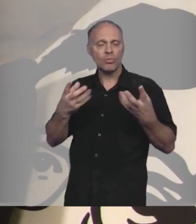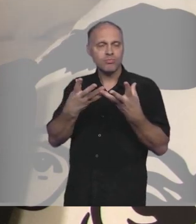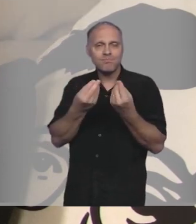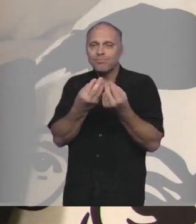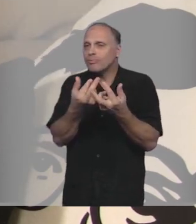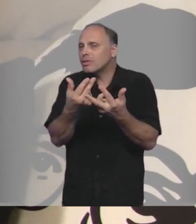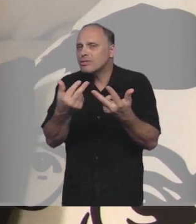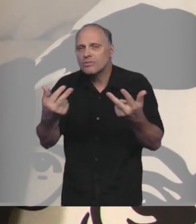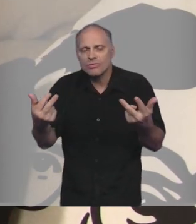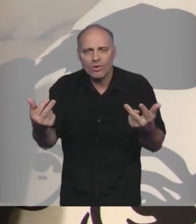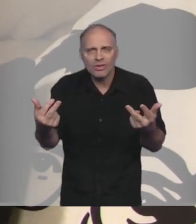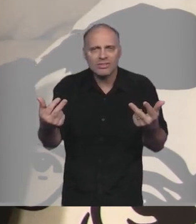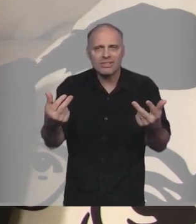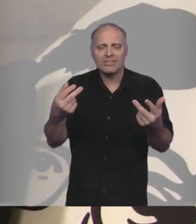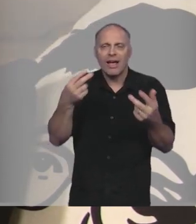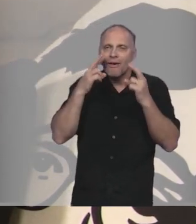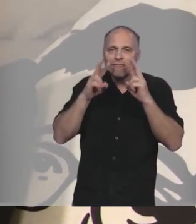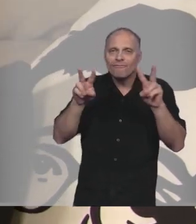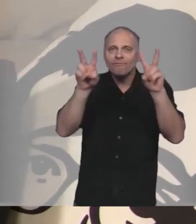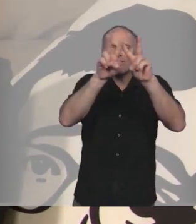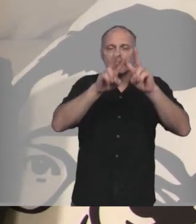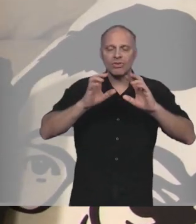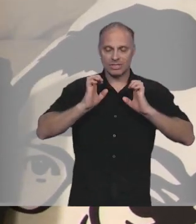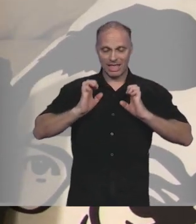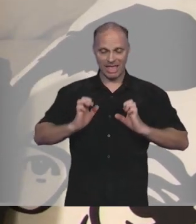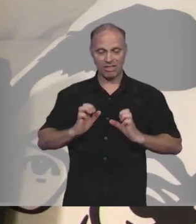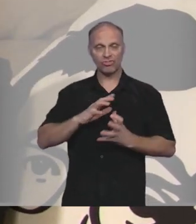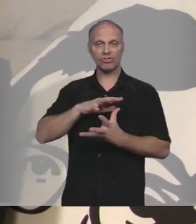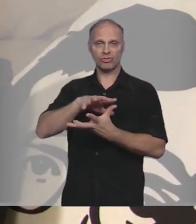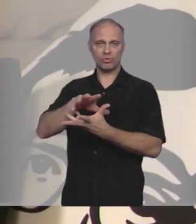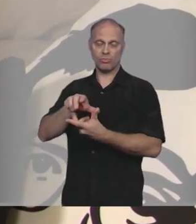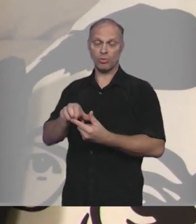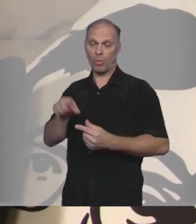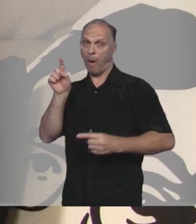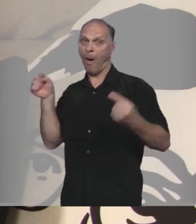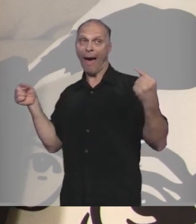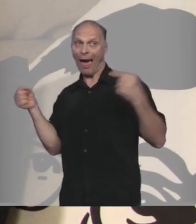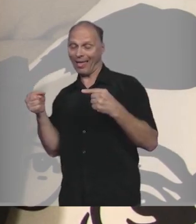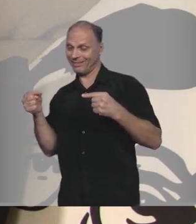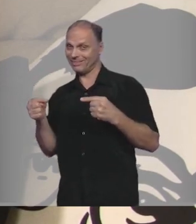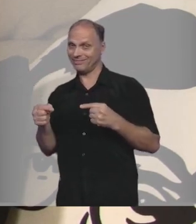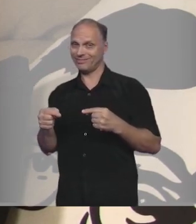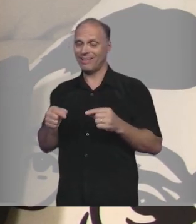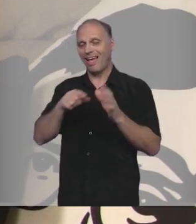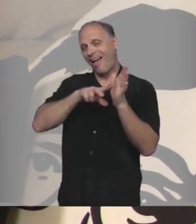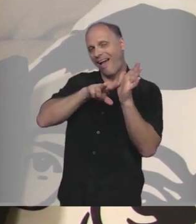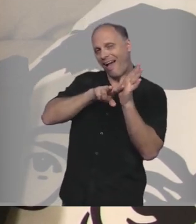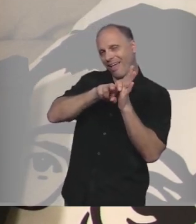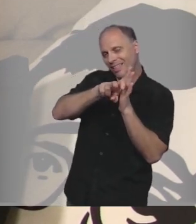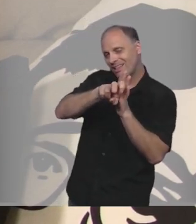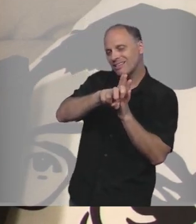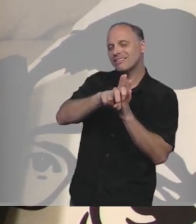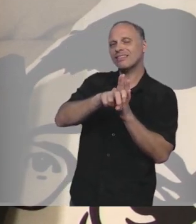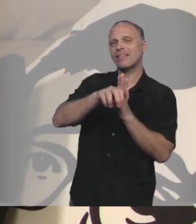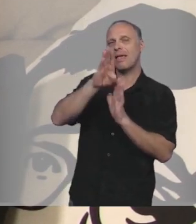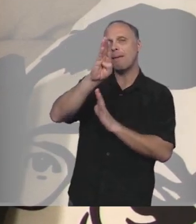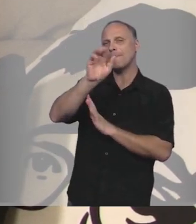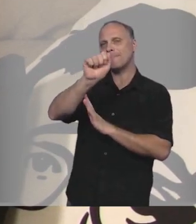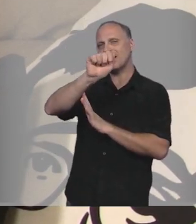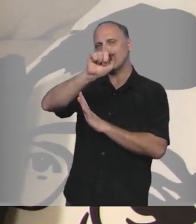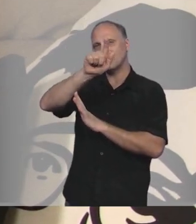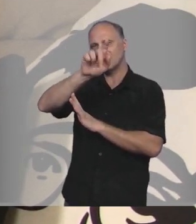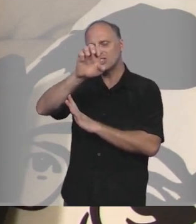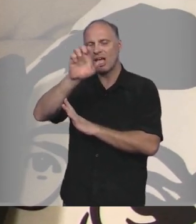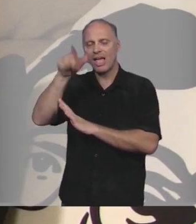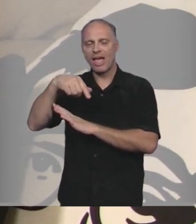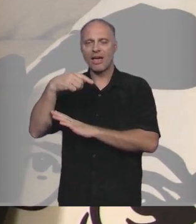com muitas visões éticas do mundo, né? O Analista de Bagé é uma caricatura, então